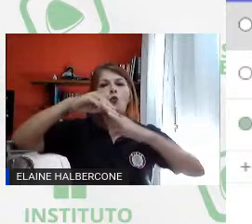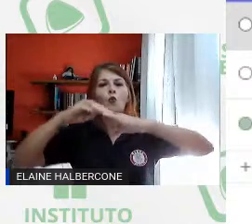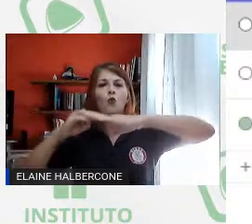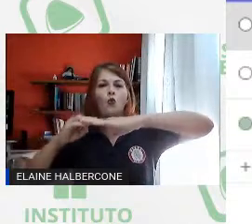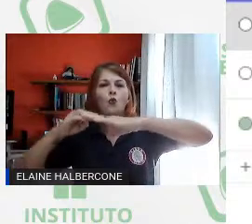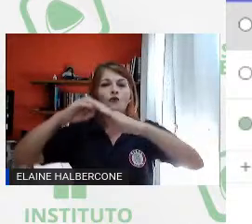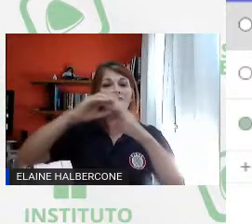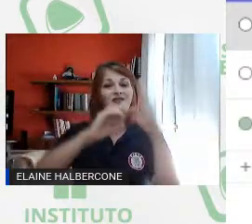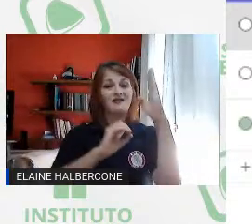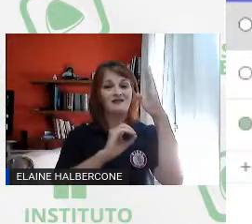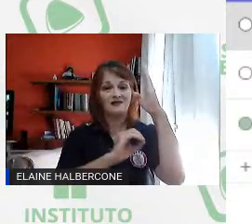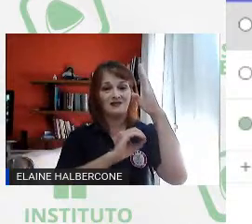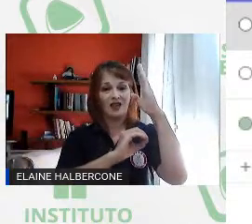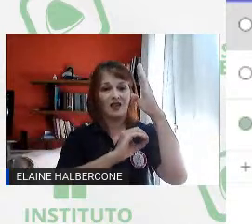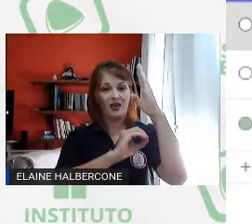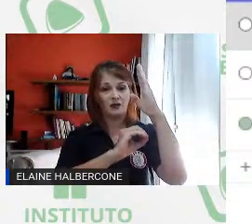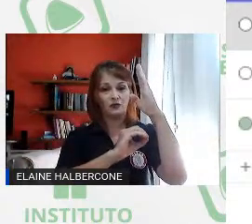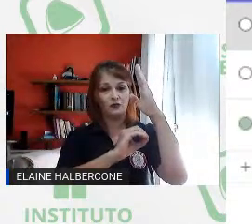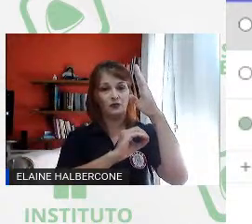zero.